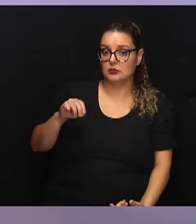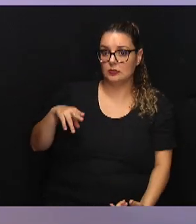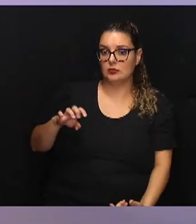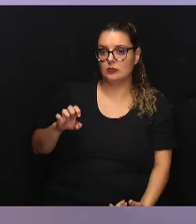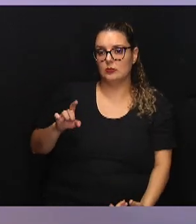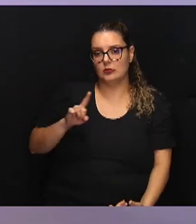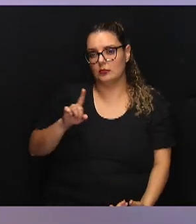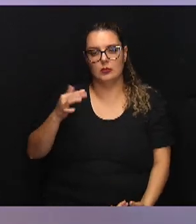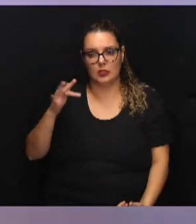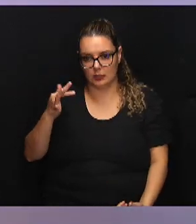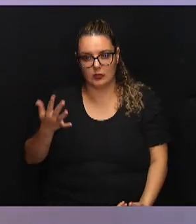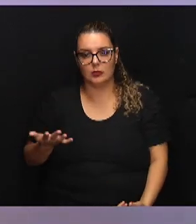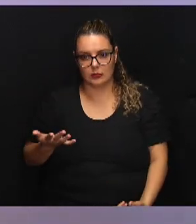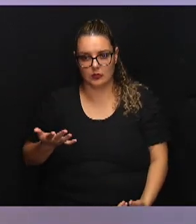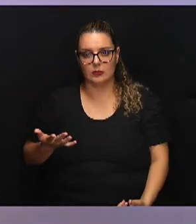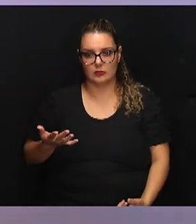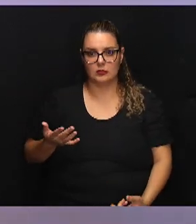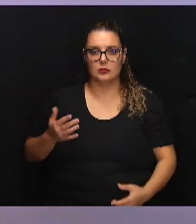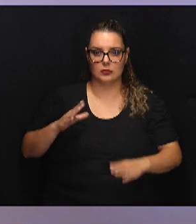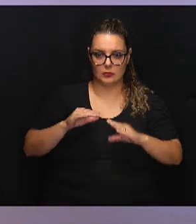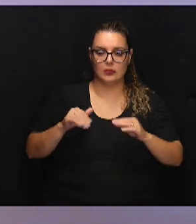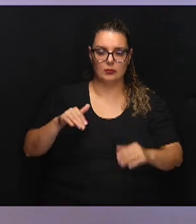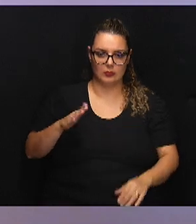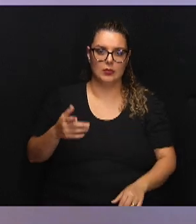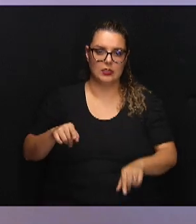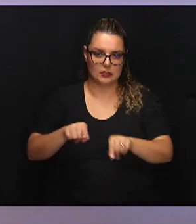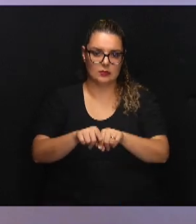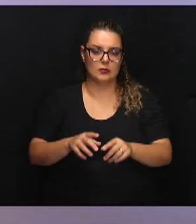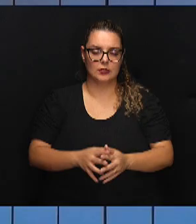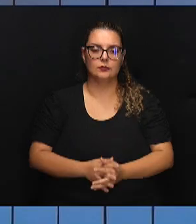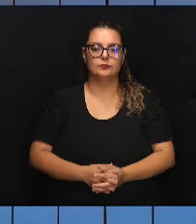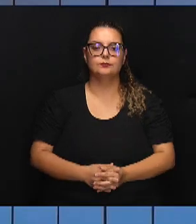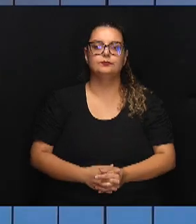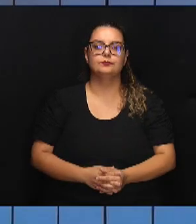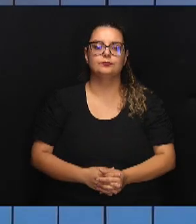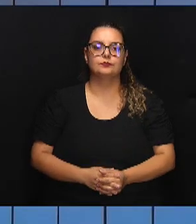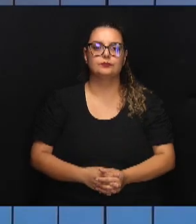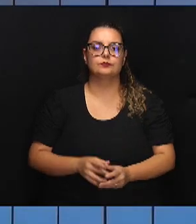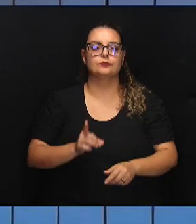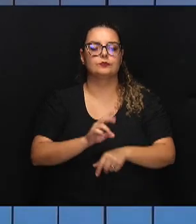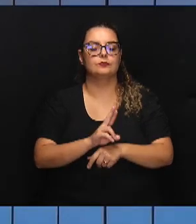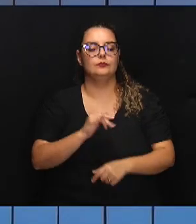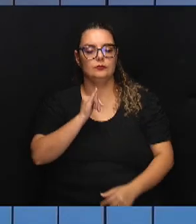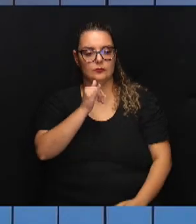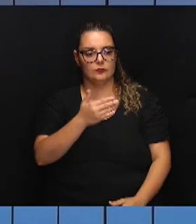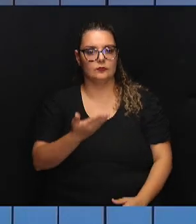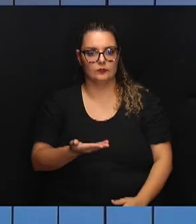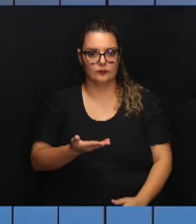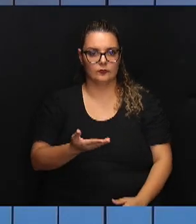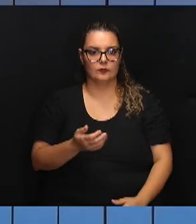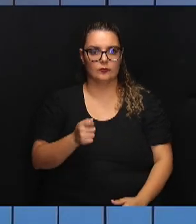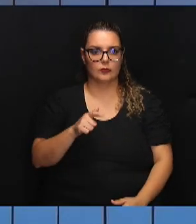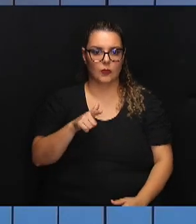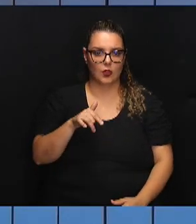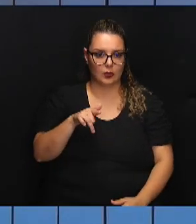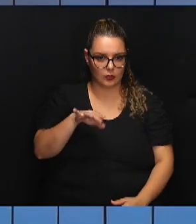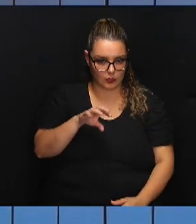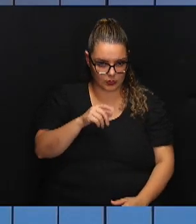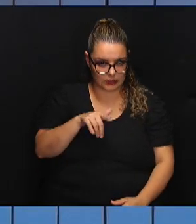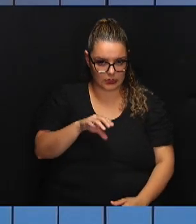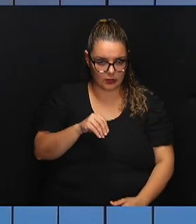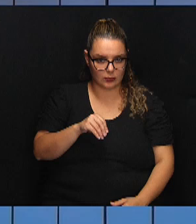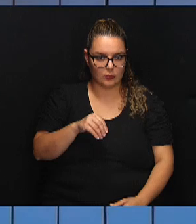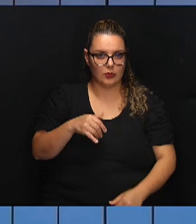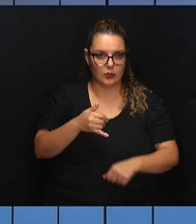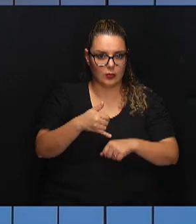não machucam, são mais confortáveis também. Doutora, você comentou sobre o algodão, né, com